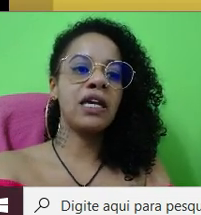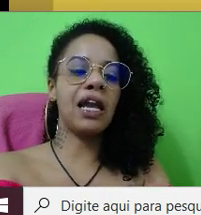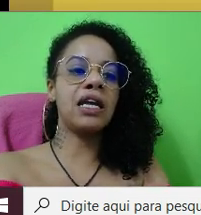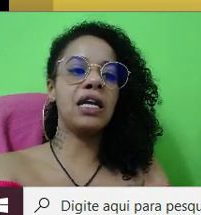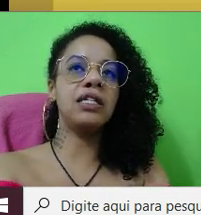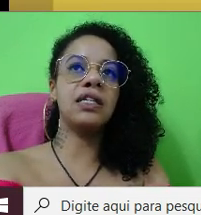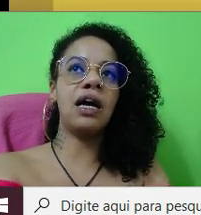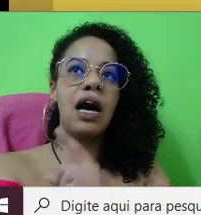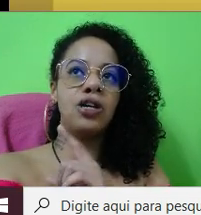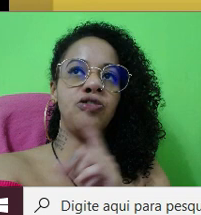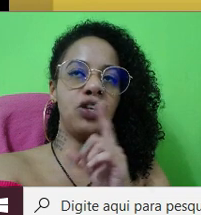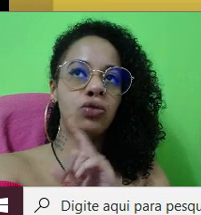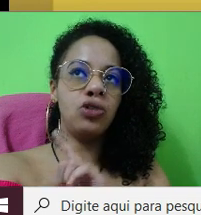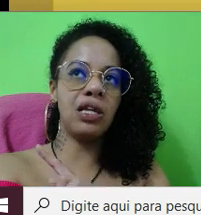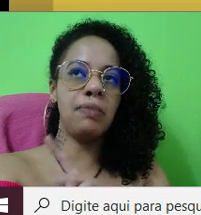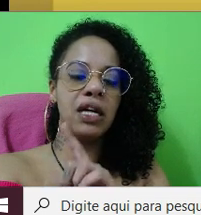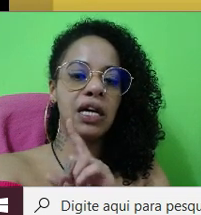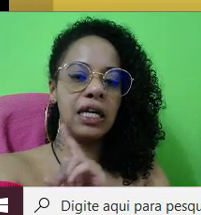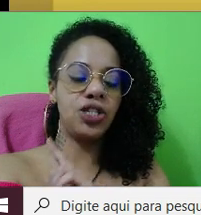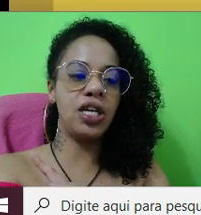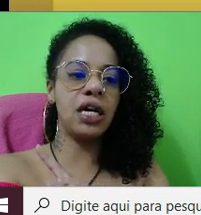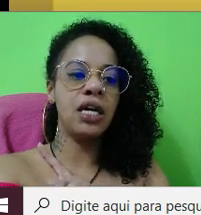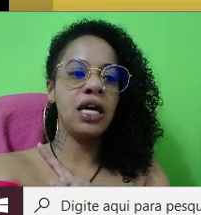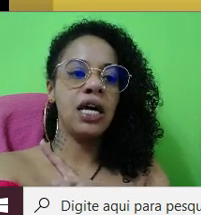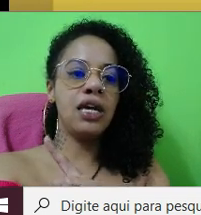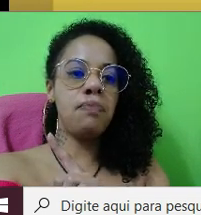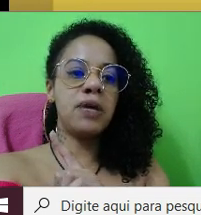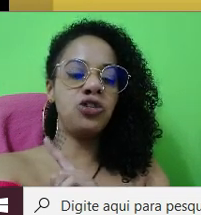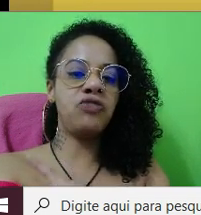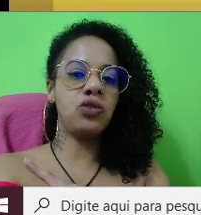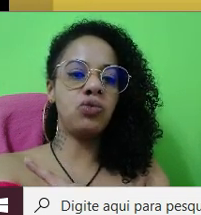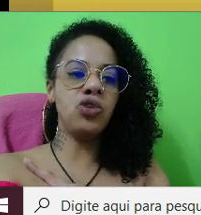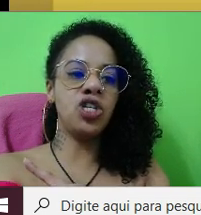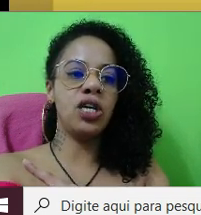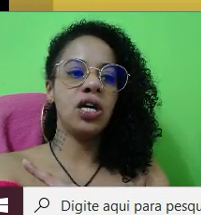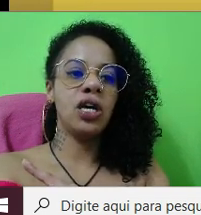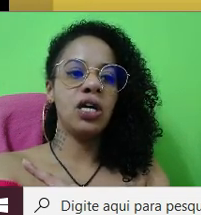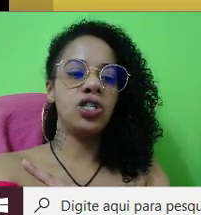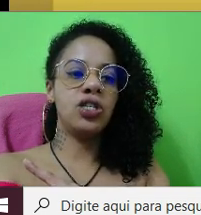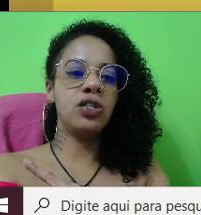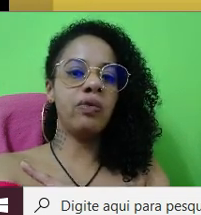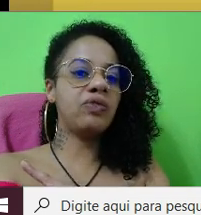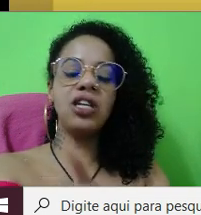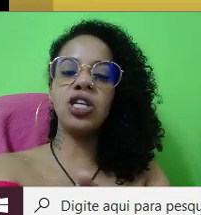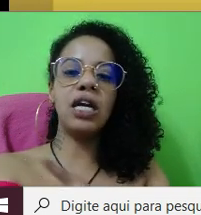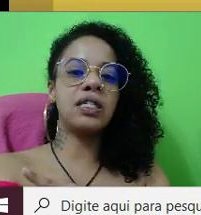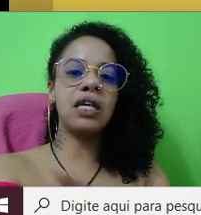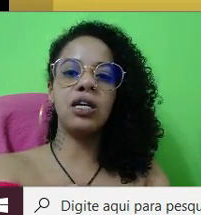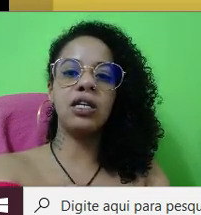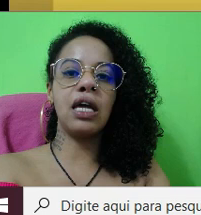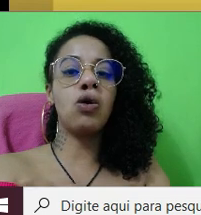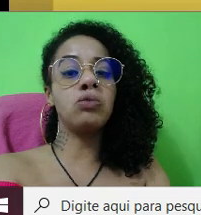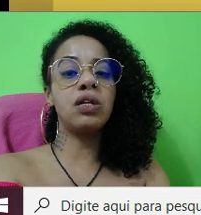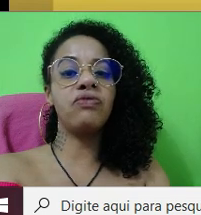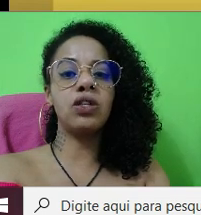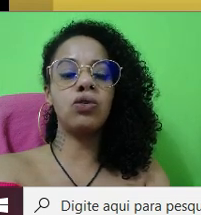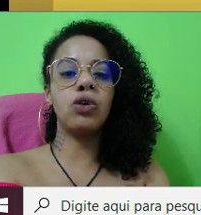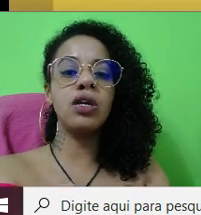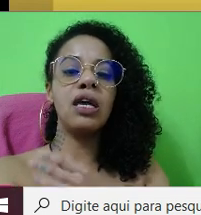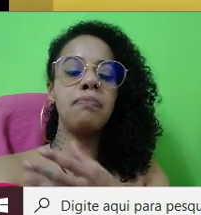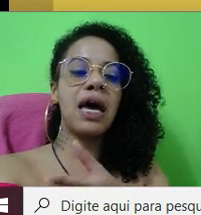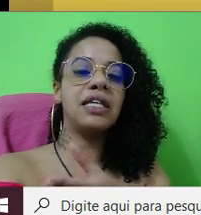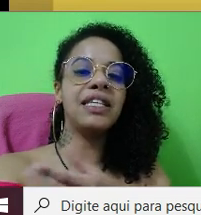que ela analisa a juventude da América Latina e para juventude não tem direito à esquerda tem